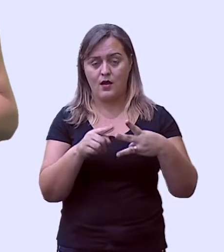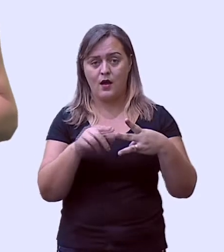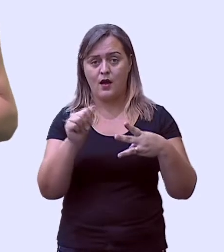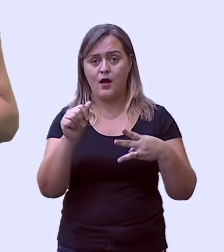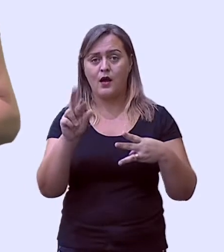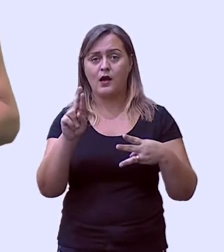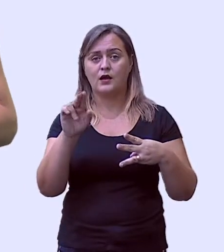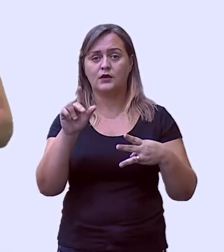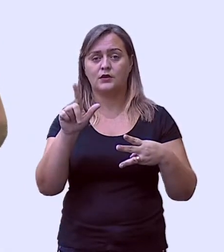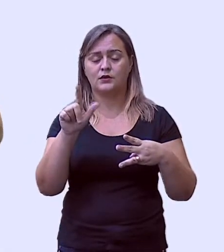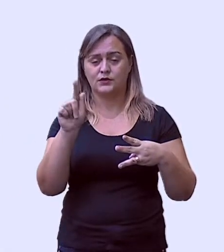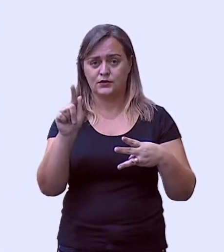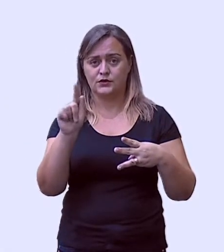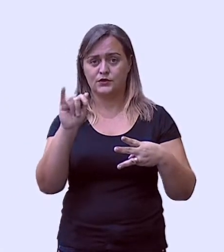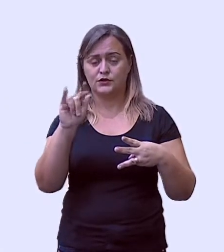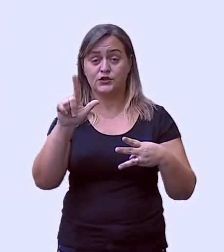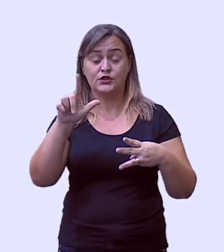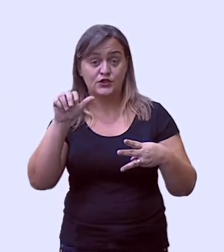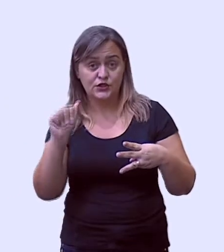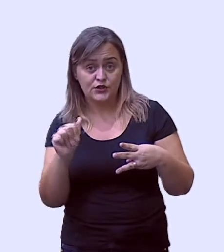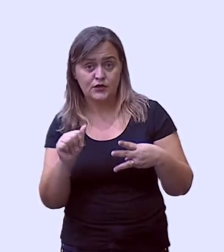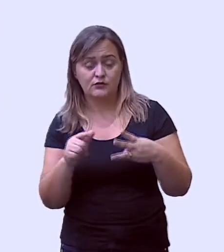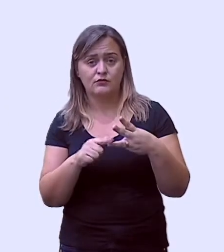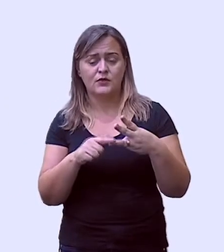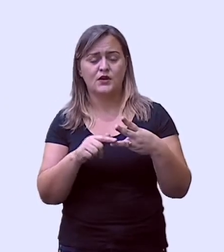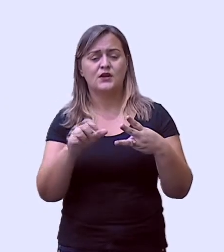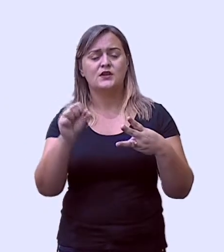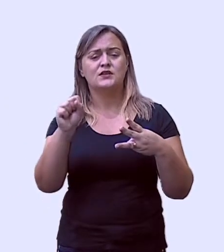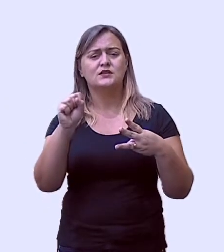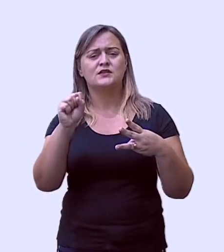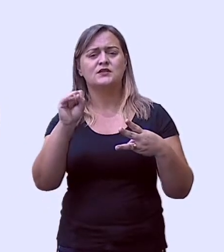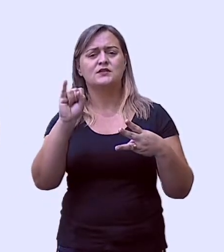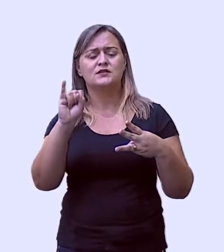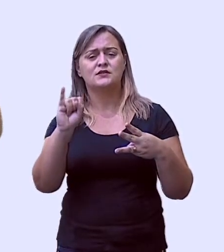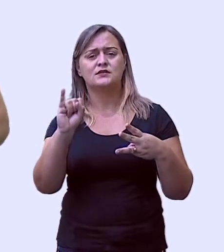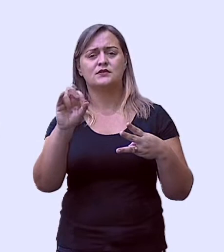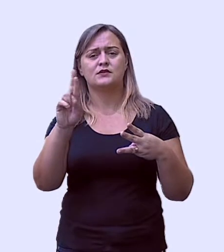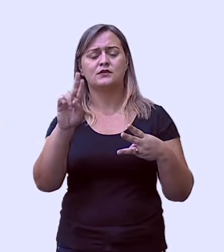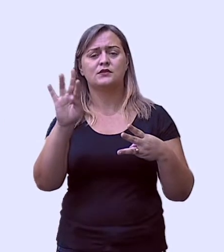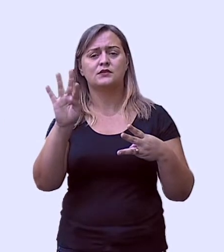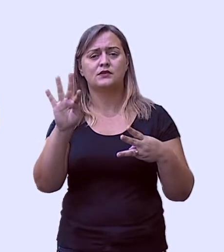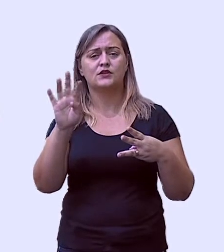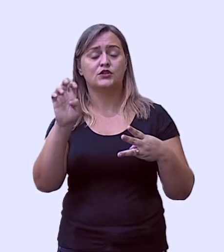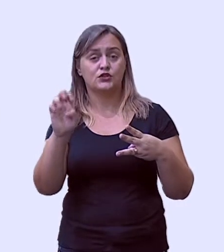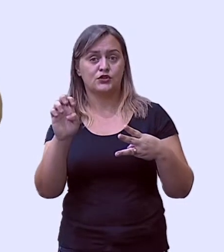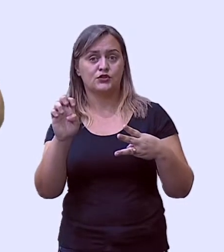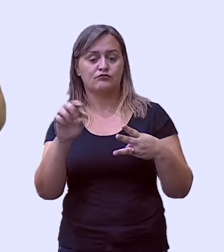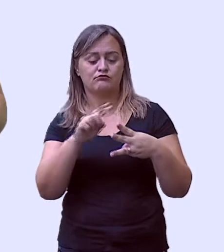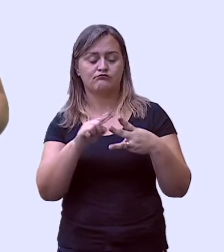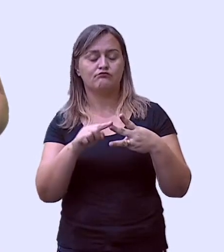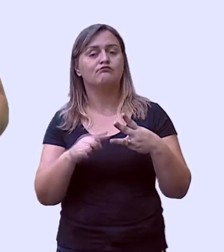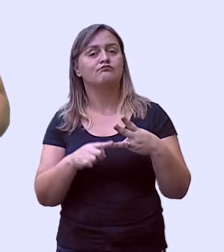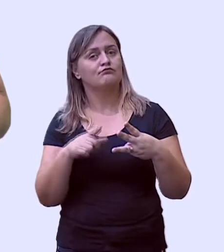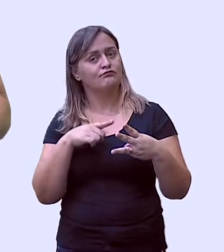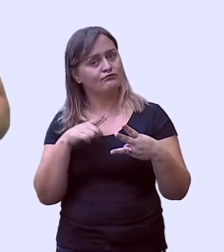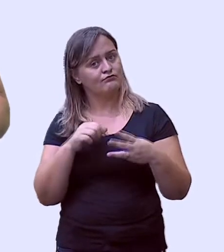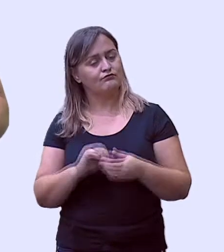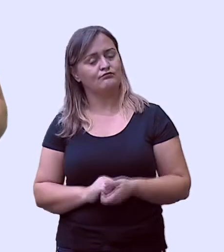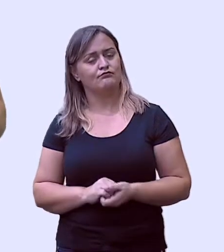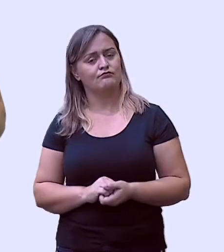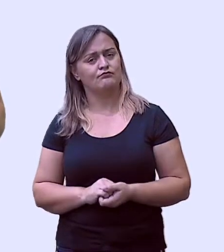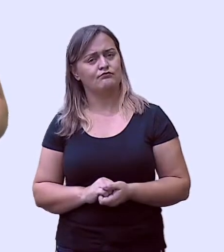argilosa. Nossa, nós já fizemos alguns experimentos com solos e aí vocês já devem estar